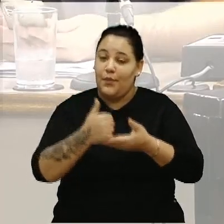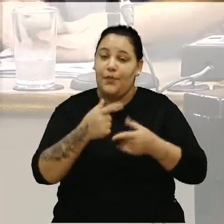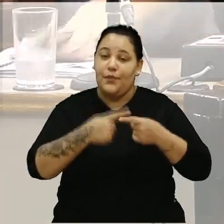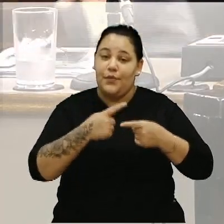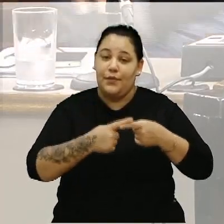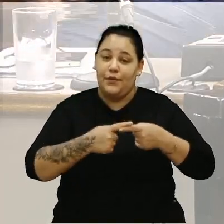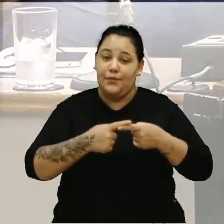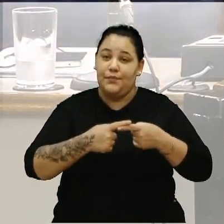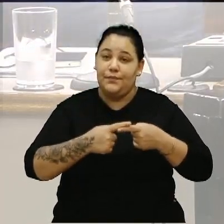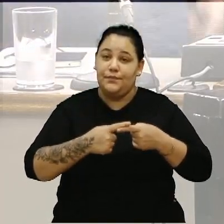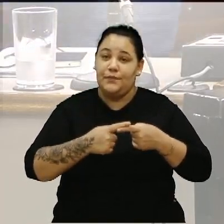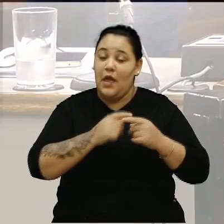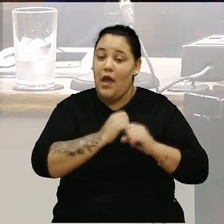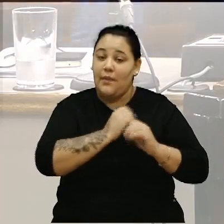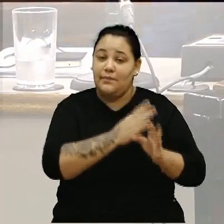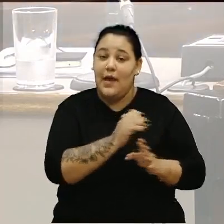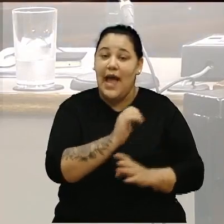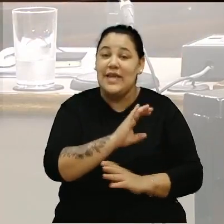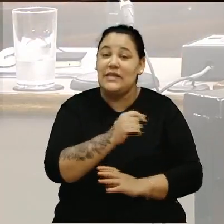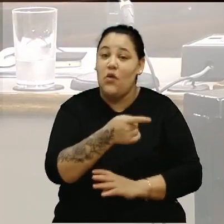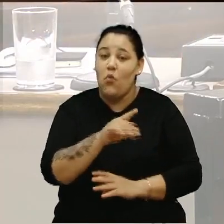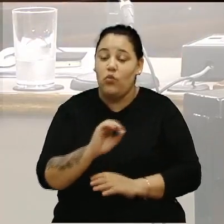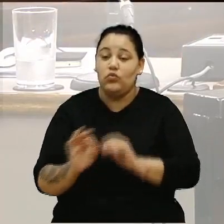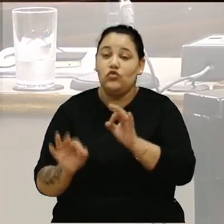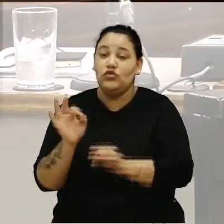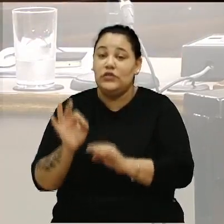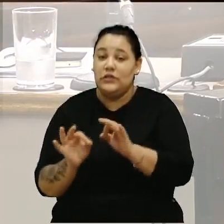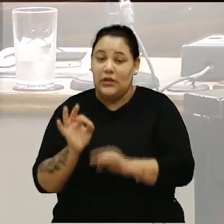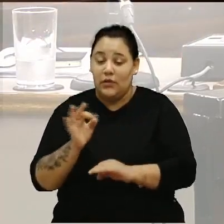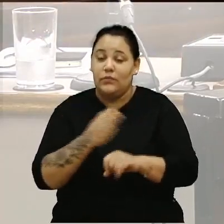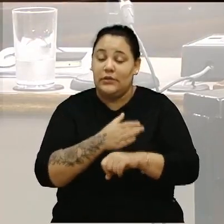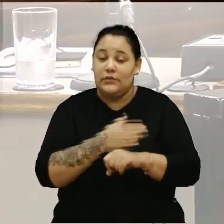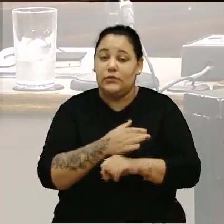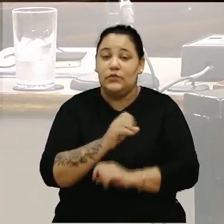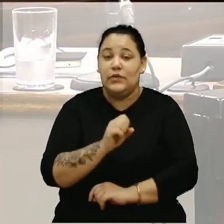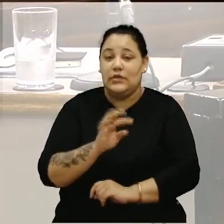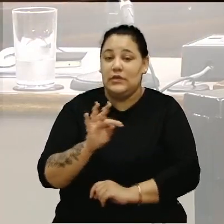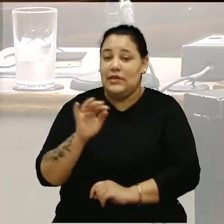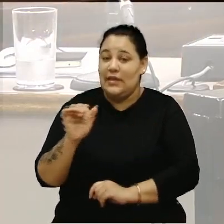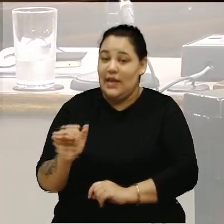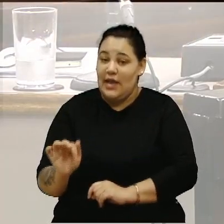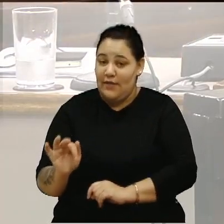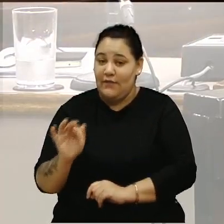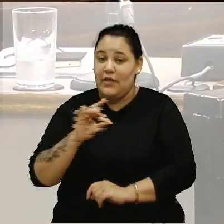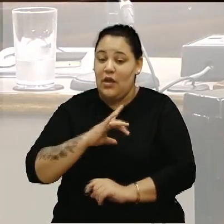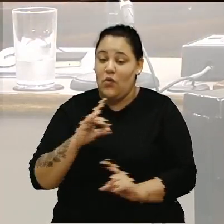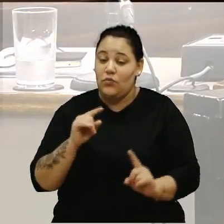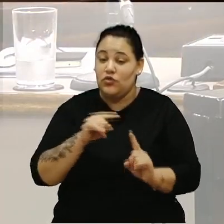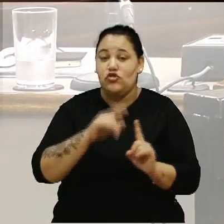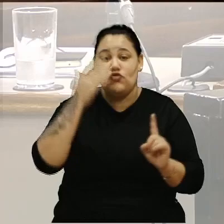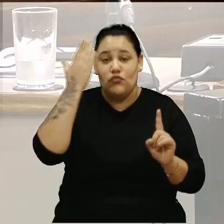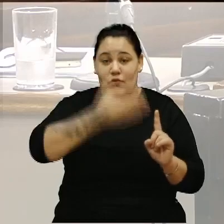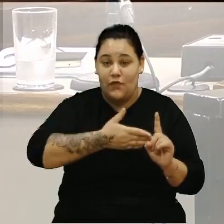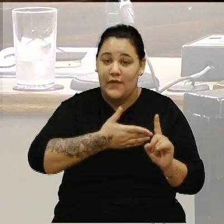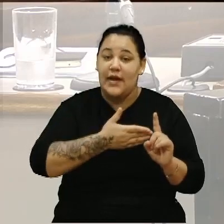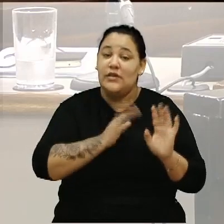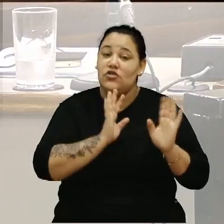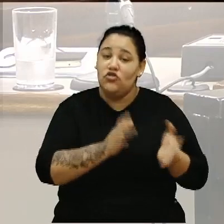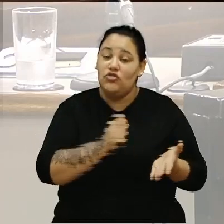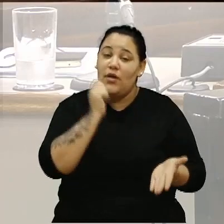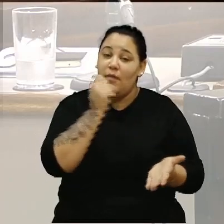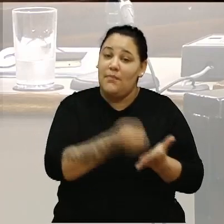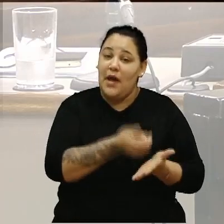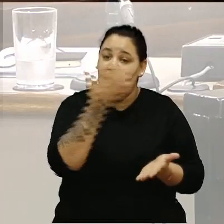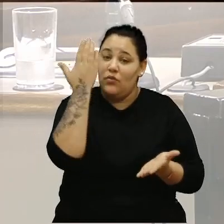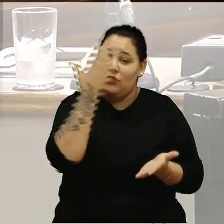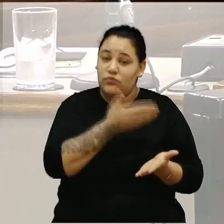tramita há mais de 10 anos no Supremo Tribunal Federal, STF, a qual busca comprovar a quitação da dívida do Estado do Rio